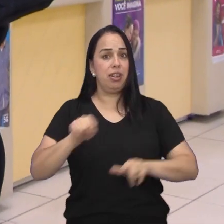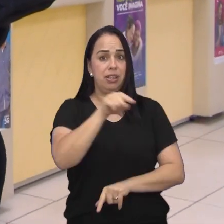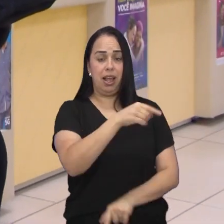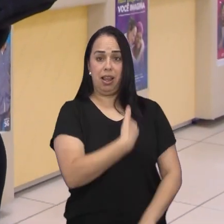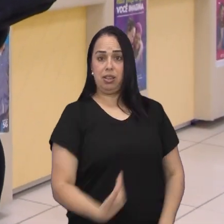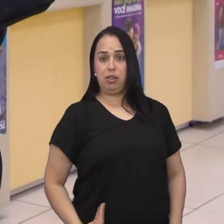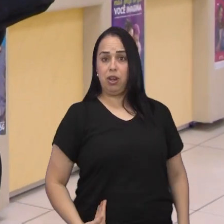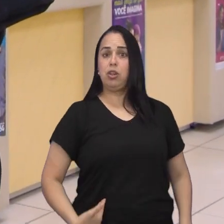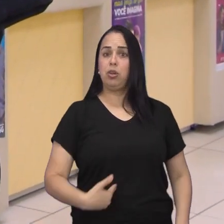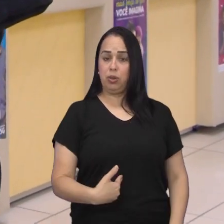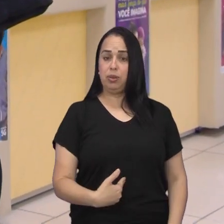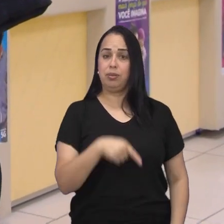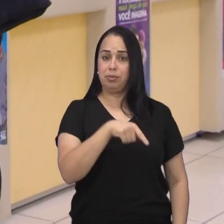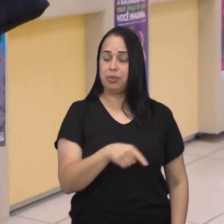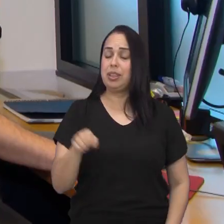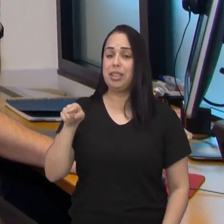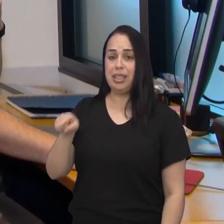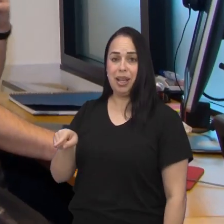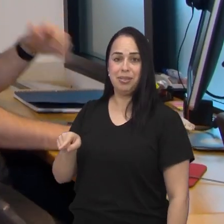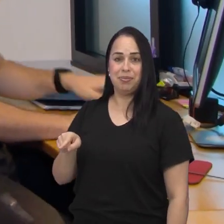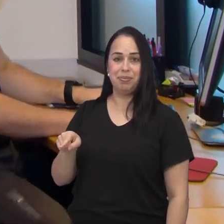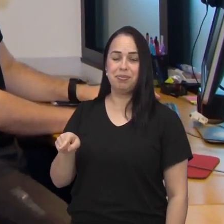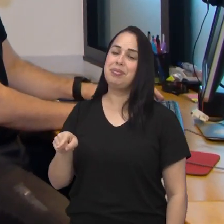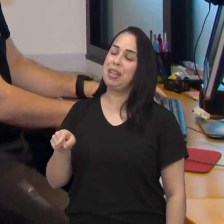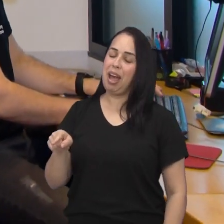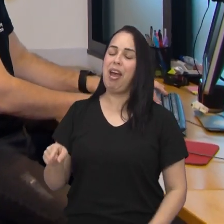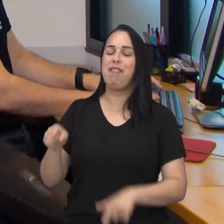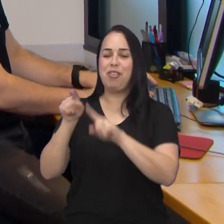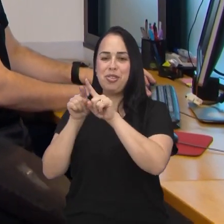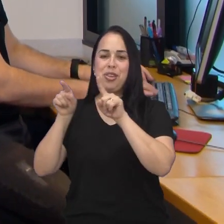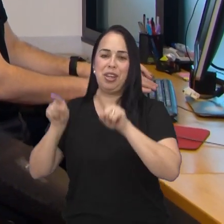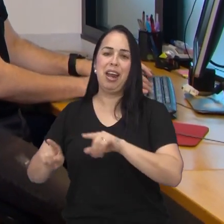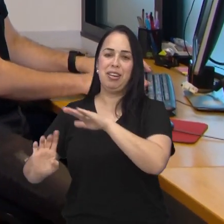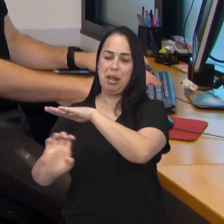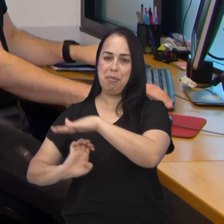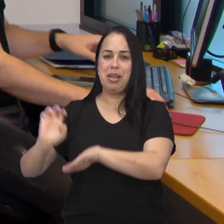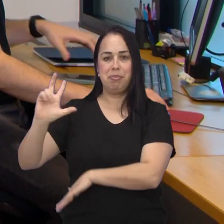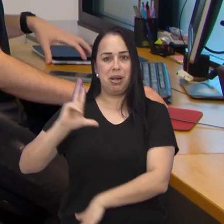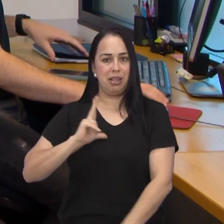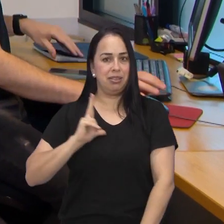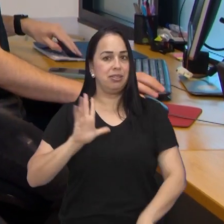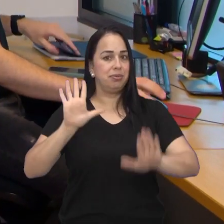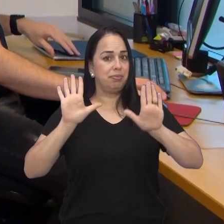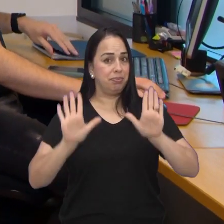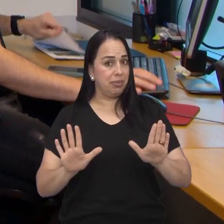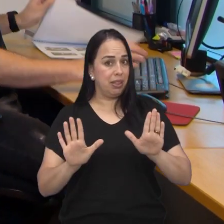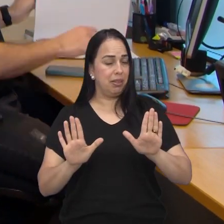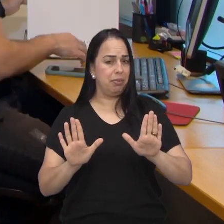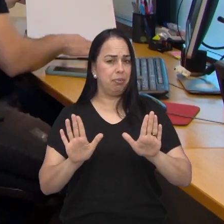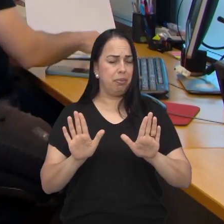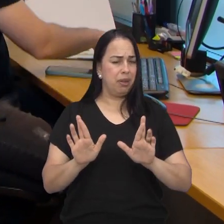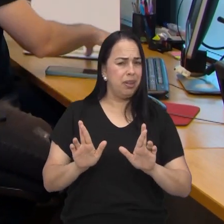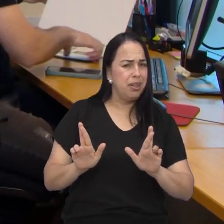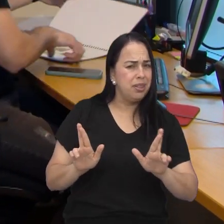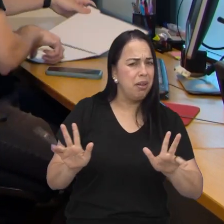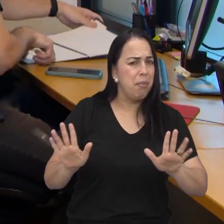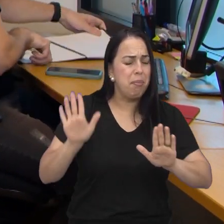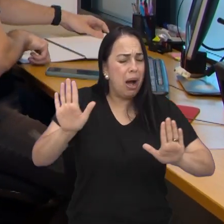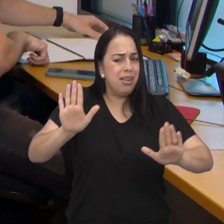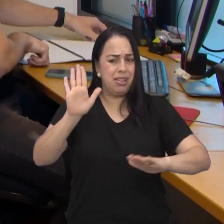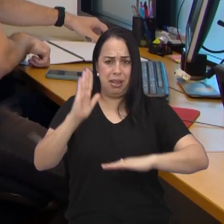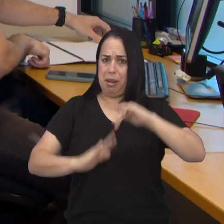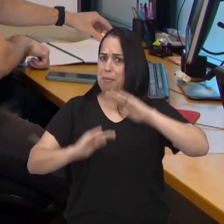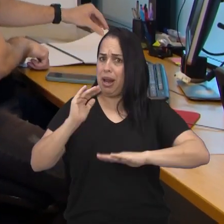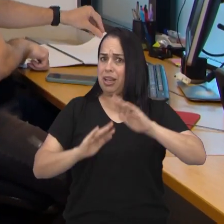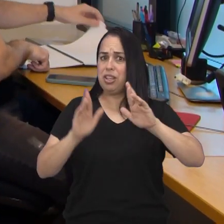diferença é que a Luciana é servidora pública, enquanto o Pedro é funcionário de uma empresa privada. Esse detalhe parece pequeno, mas